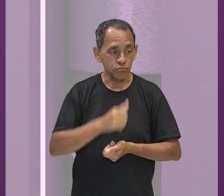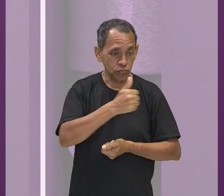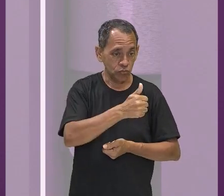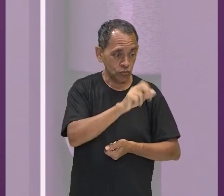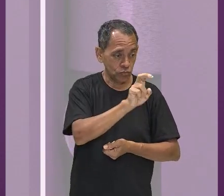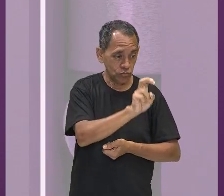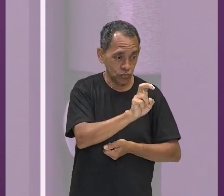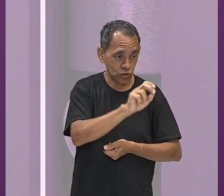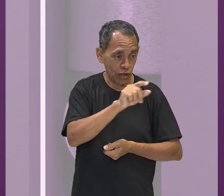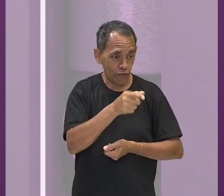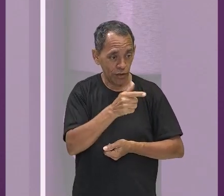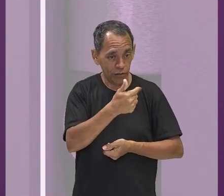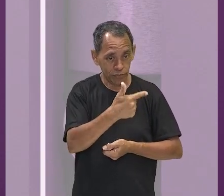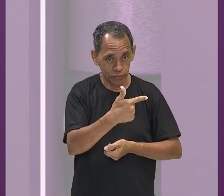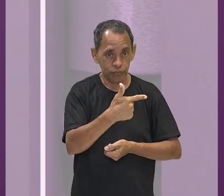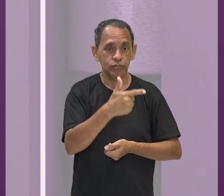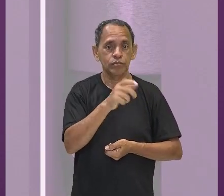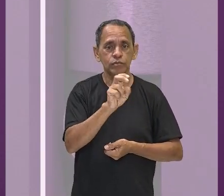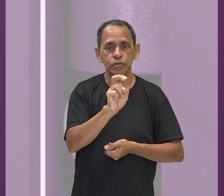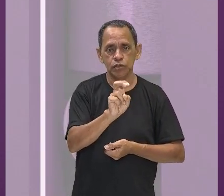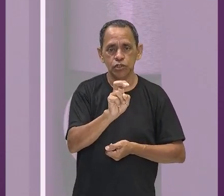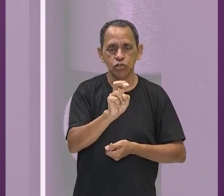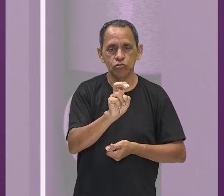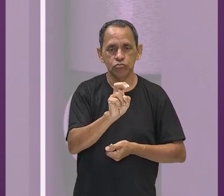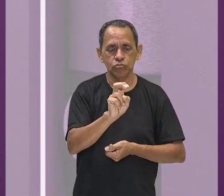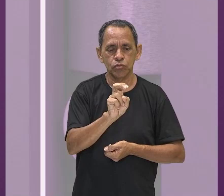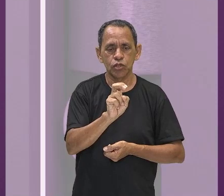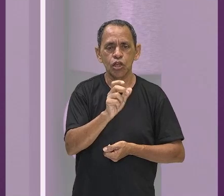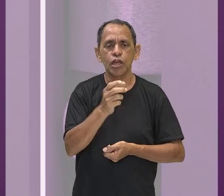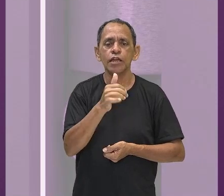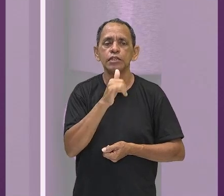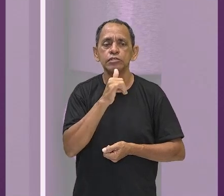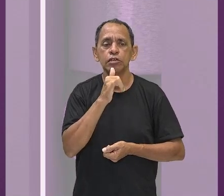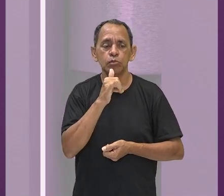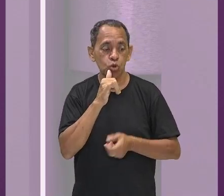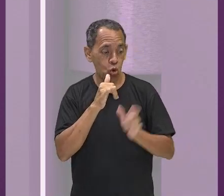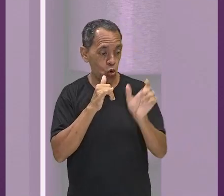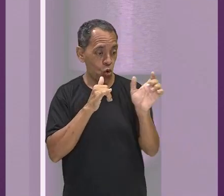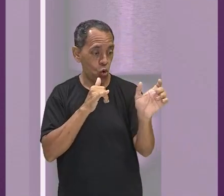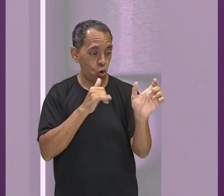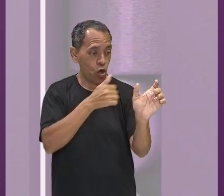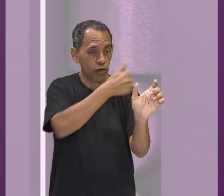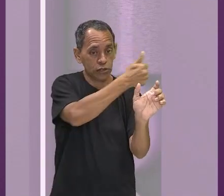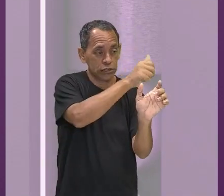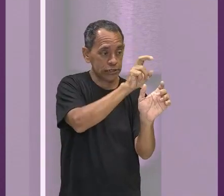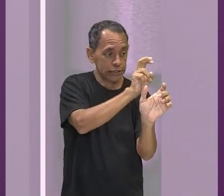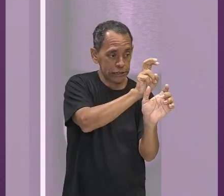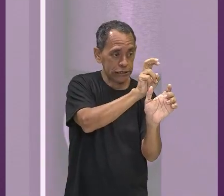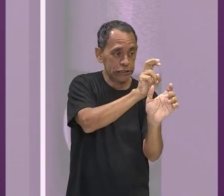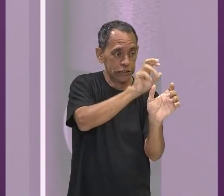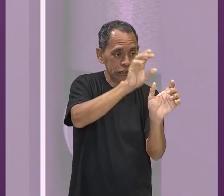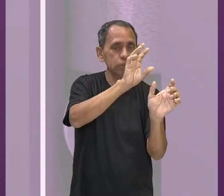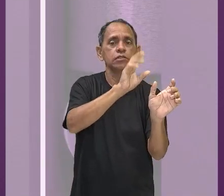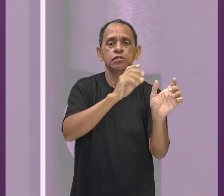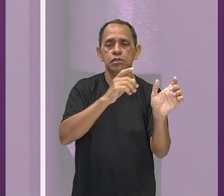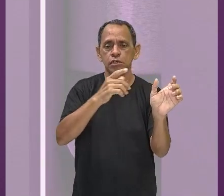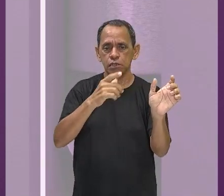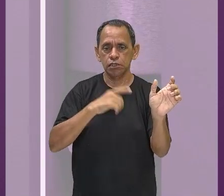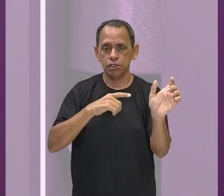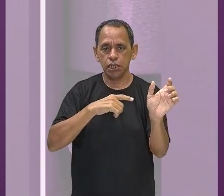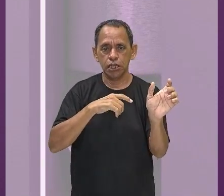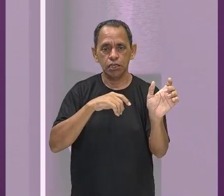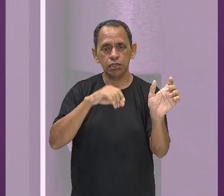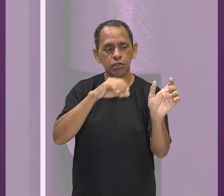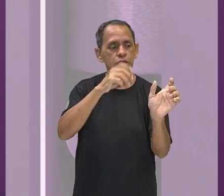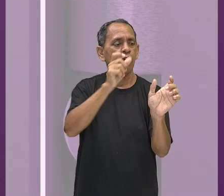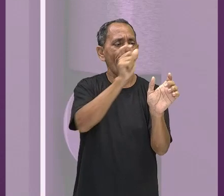15,25. O 15 será a sua parte inteira. É aquilo que você tem já de real, completo. Então, você já tem R$